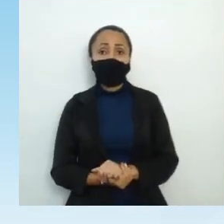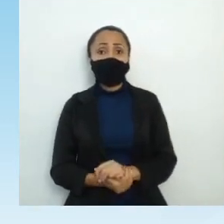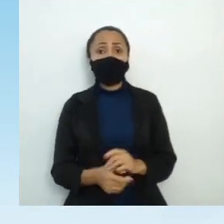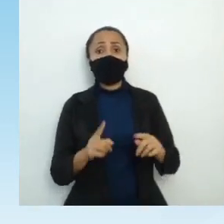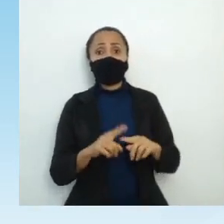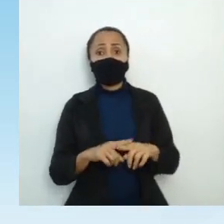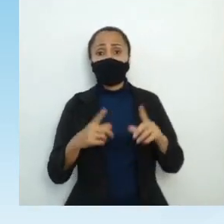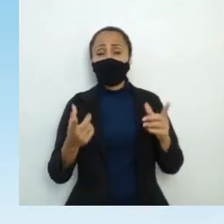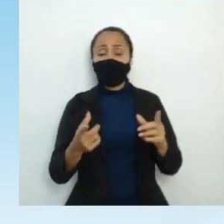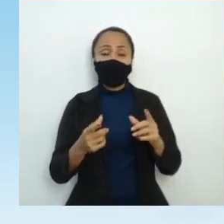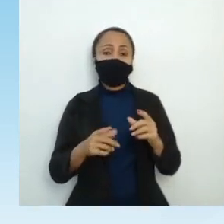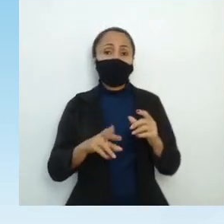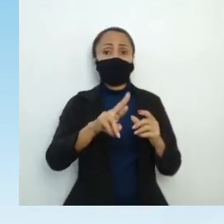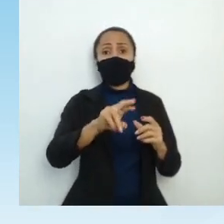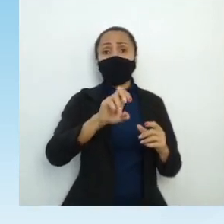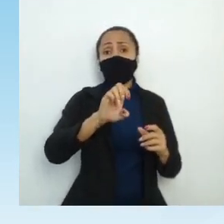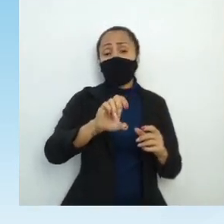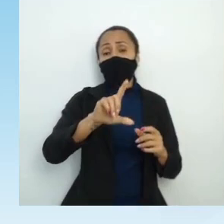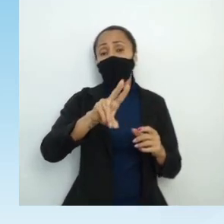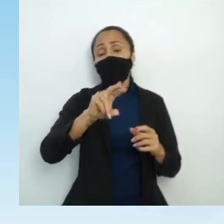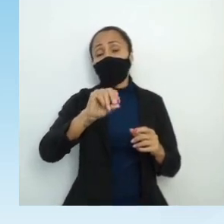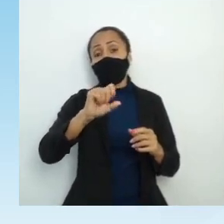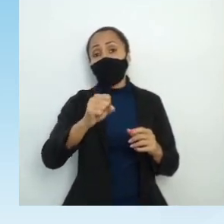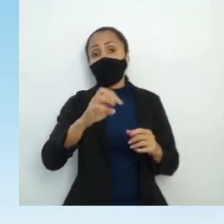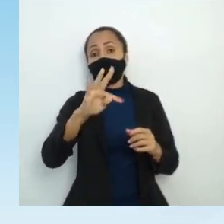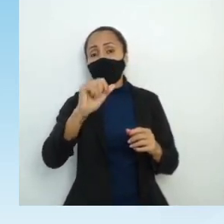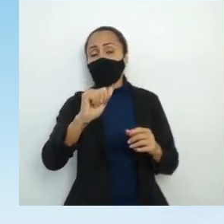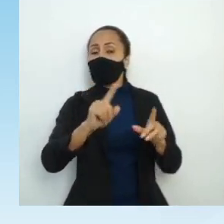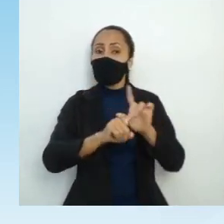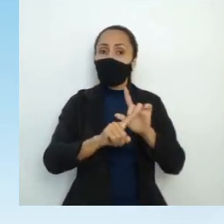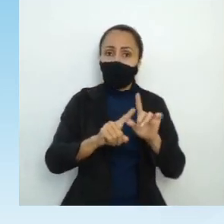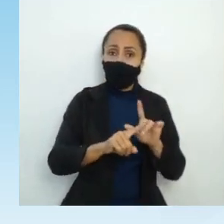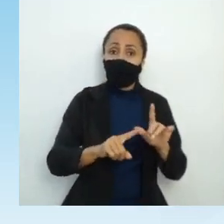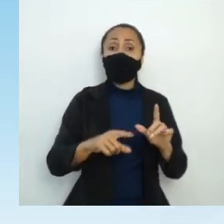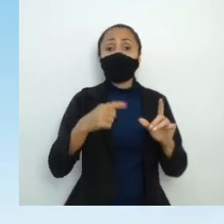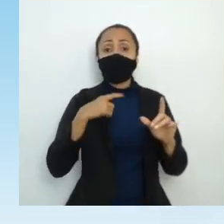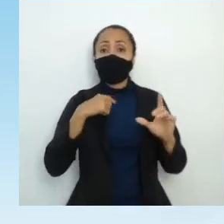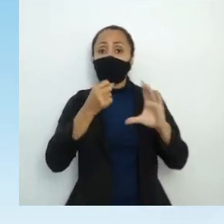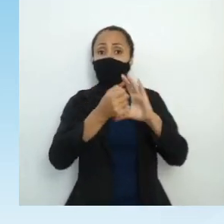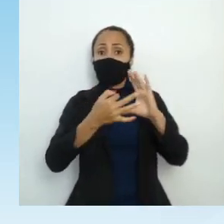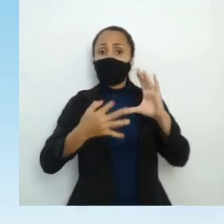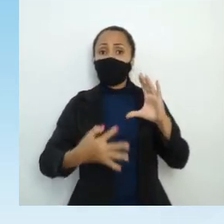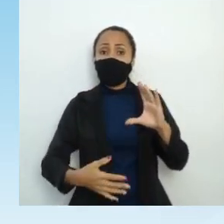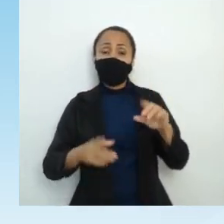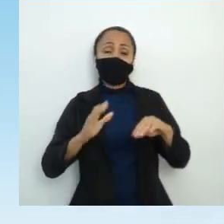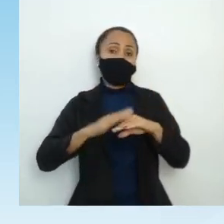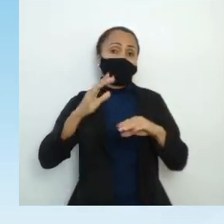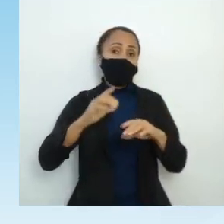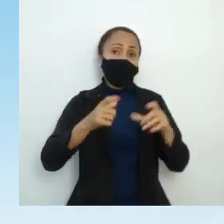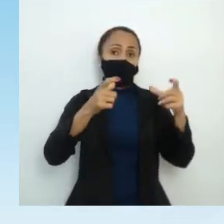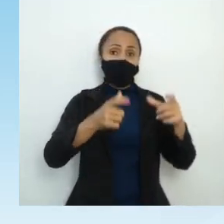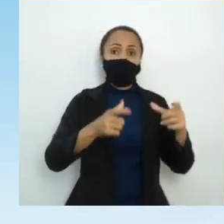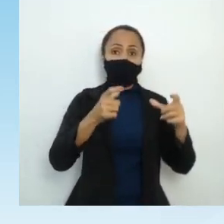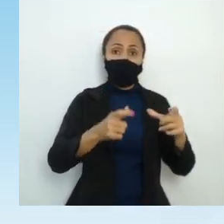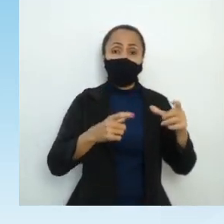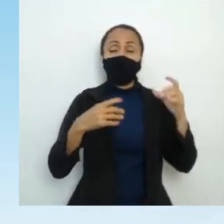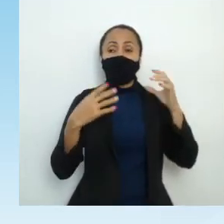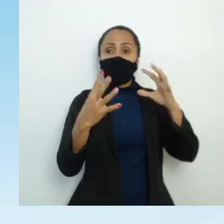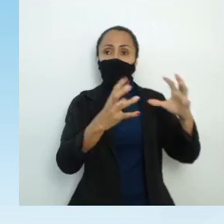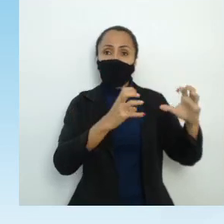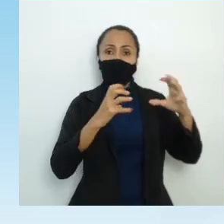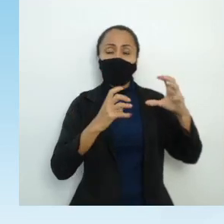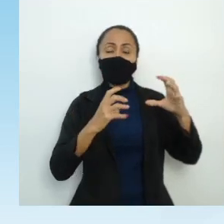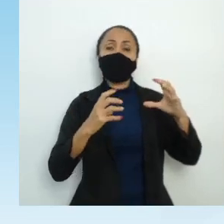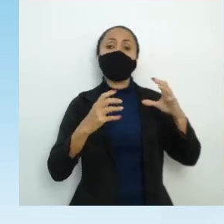revolta, né? Se fosse uma revolta, tinha um caráter mais nativista, tinha um caráter mais local, né? Ou rebelião, a gente poderia dizer assim, uma coisa mais,